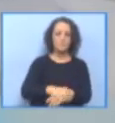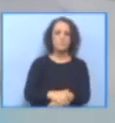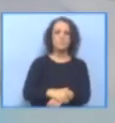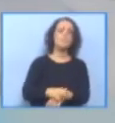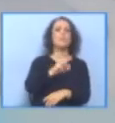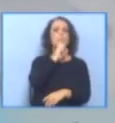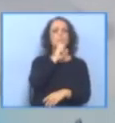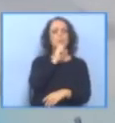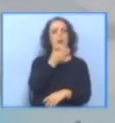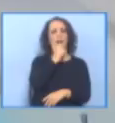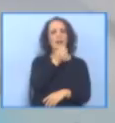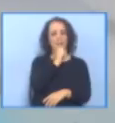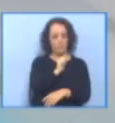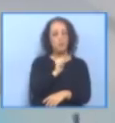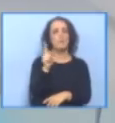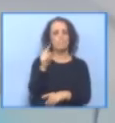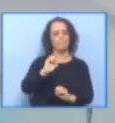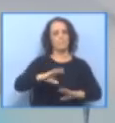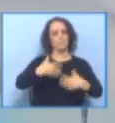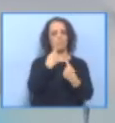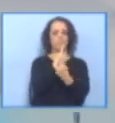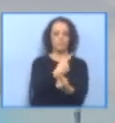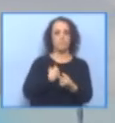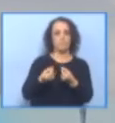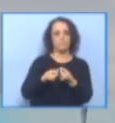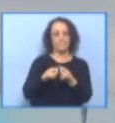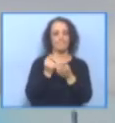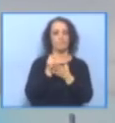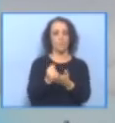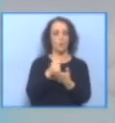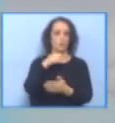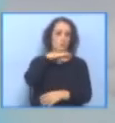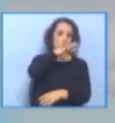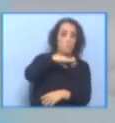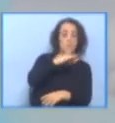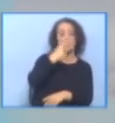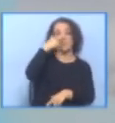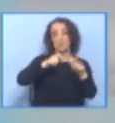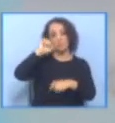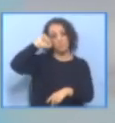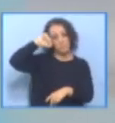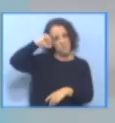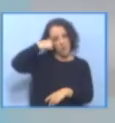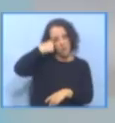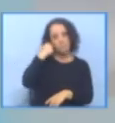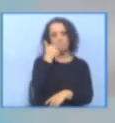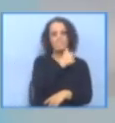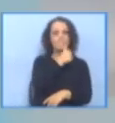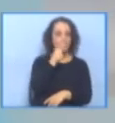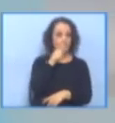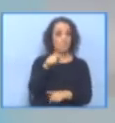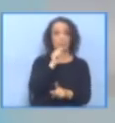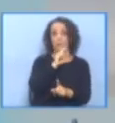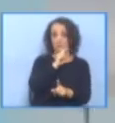arcebispo de Évora, foi dos primeiros a manifestar a sua proximidade às vítimas e familiares em mais uma tragédia que podia ter